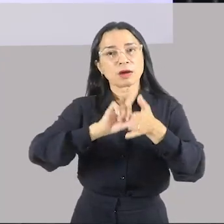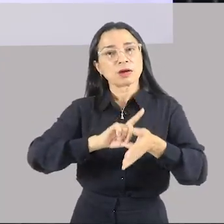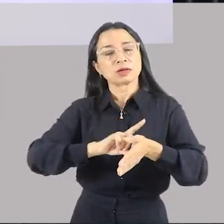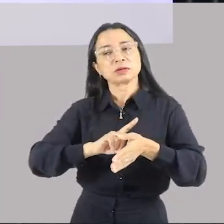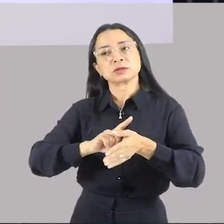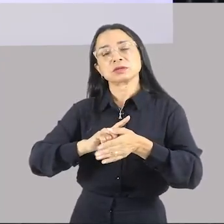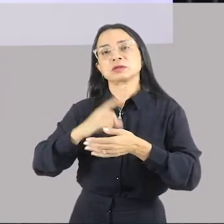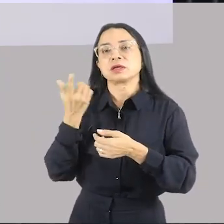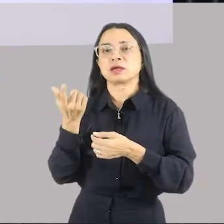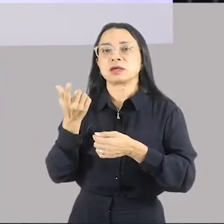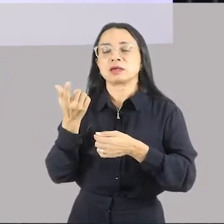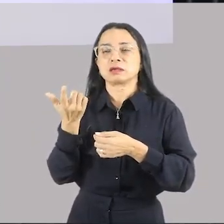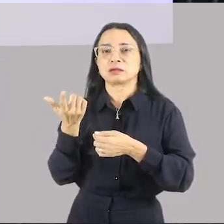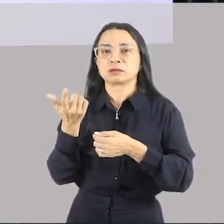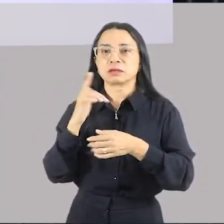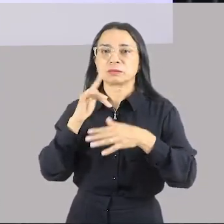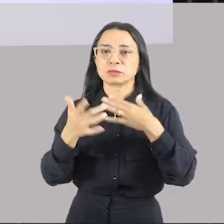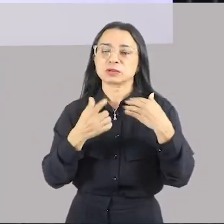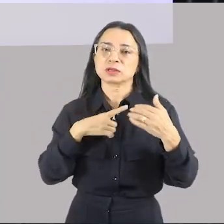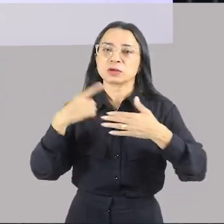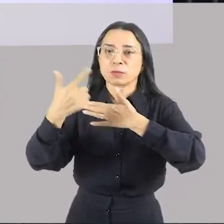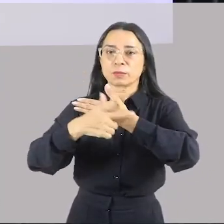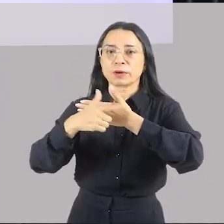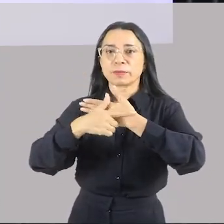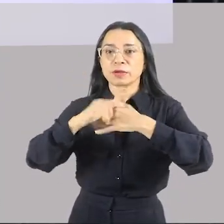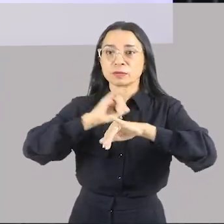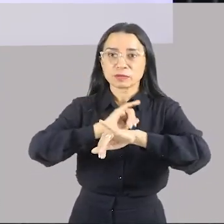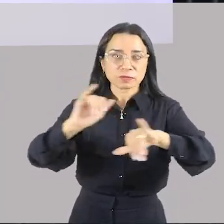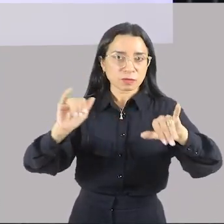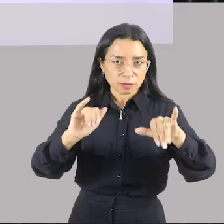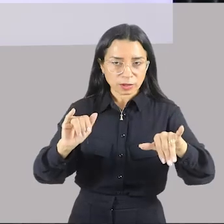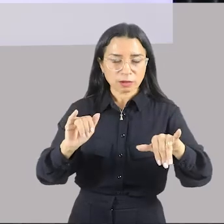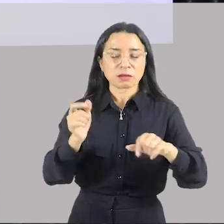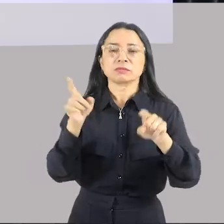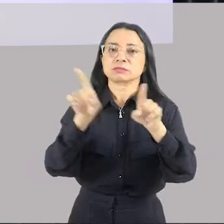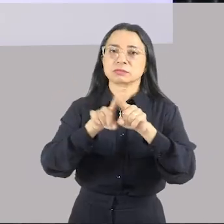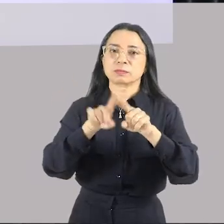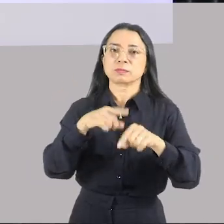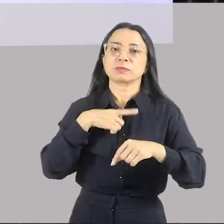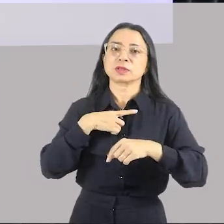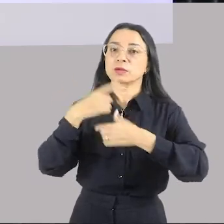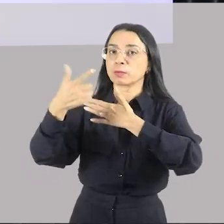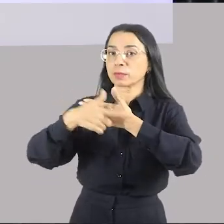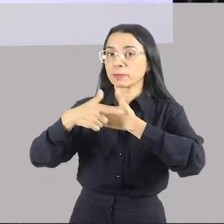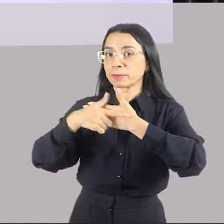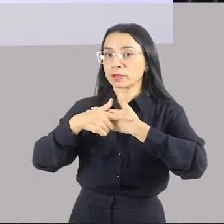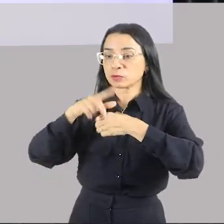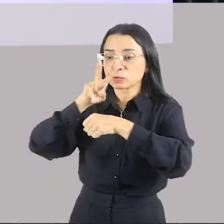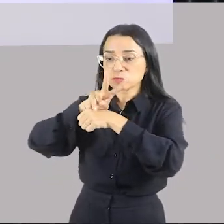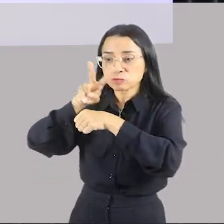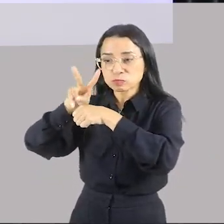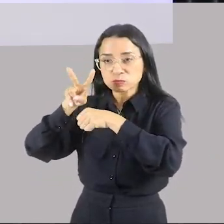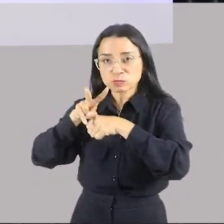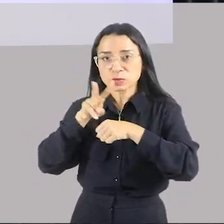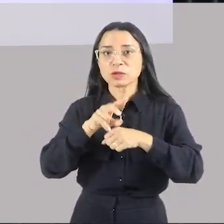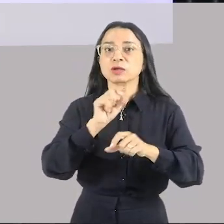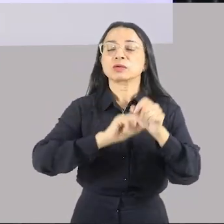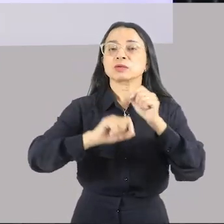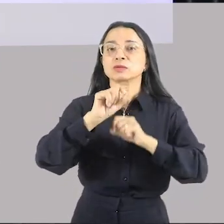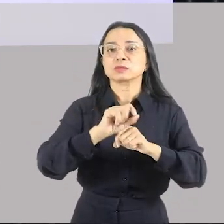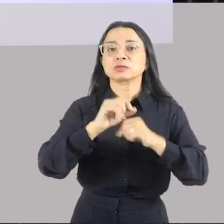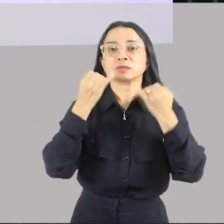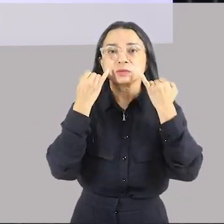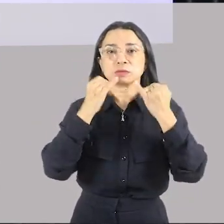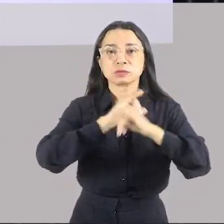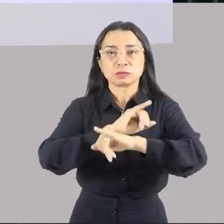papel de levar somente a informação, agora ela tem um papel também de verificação, de fiscalização sobre aquilo que é